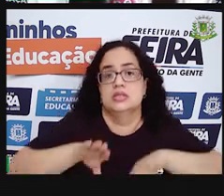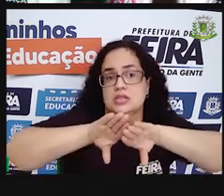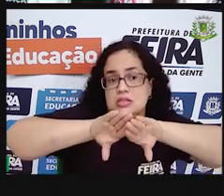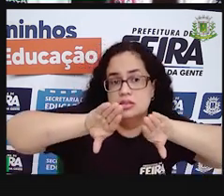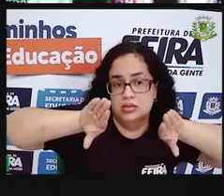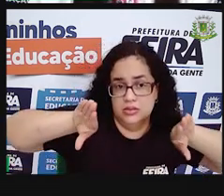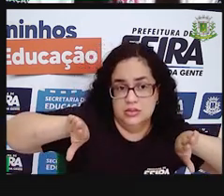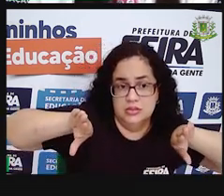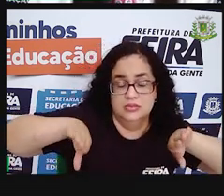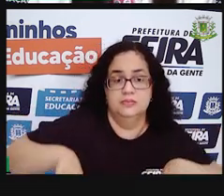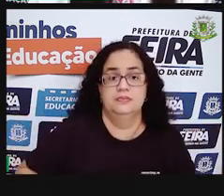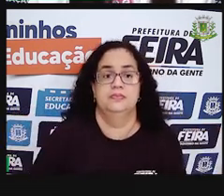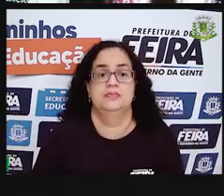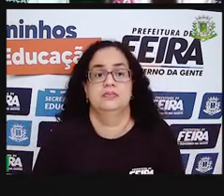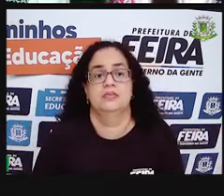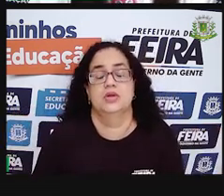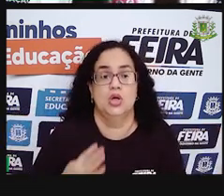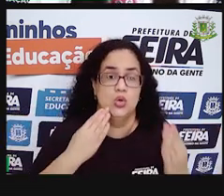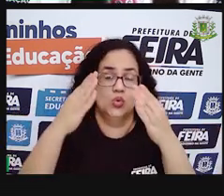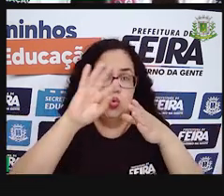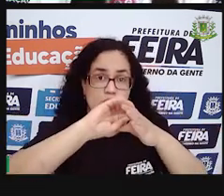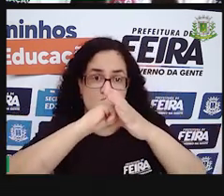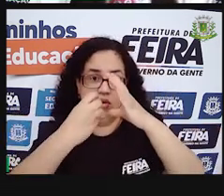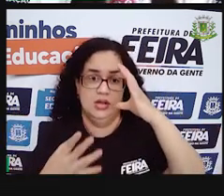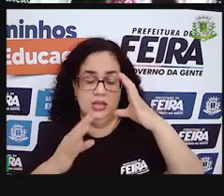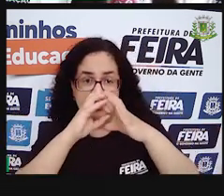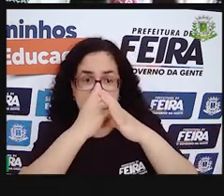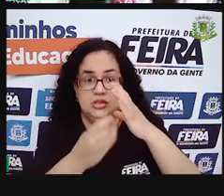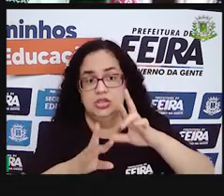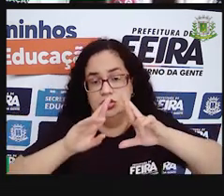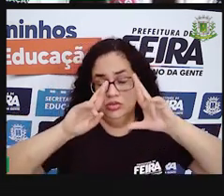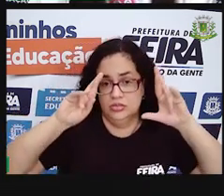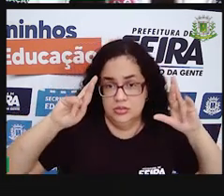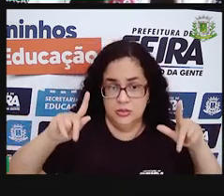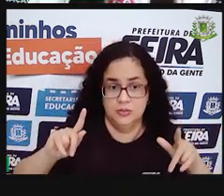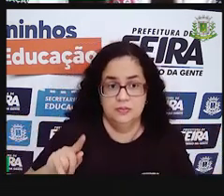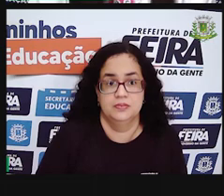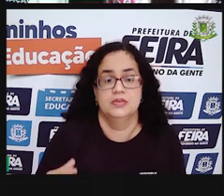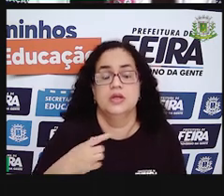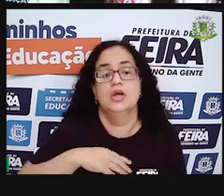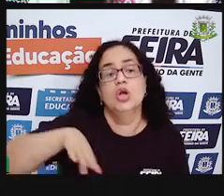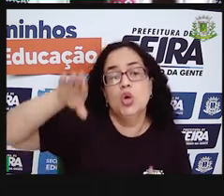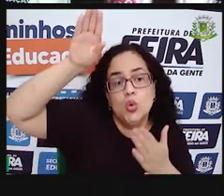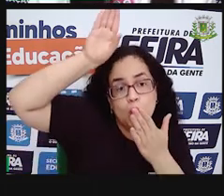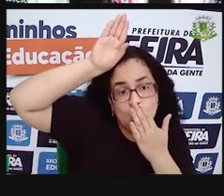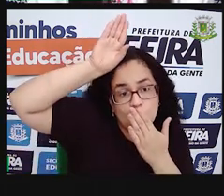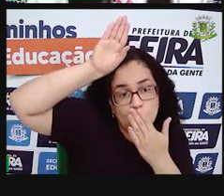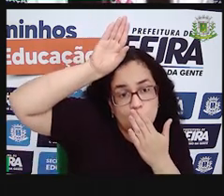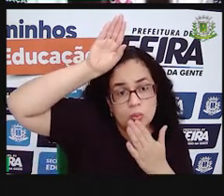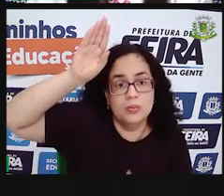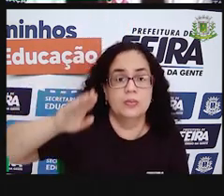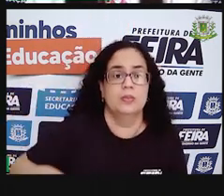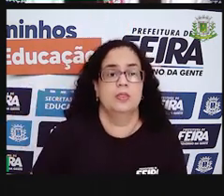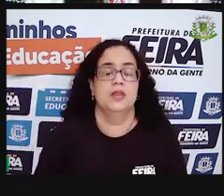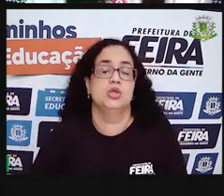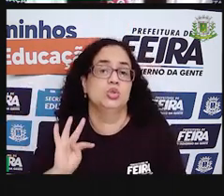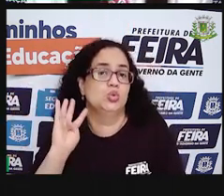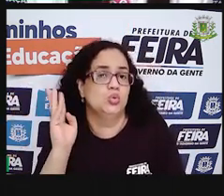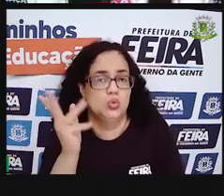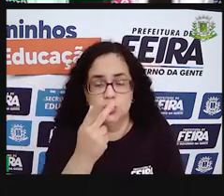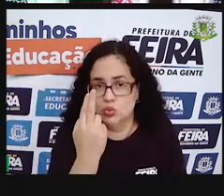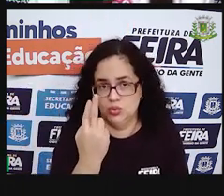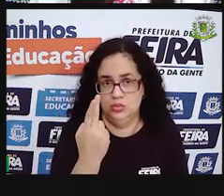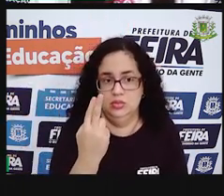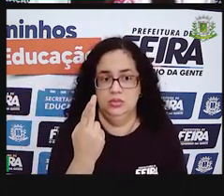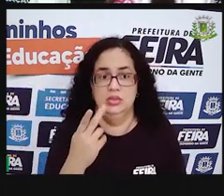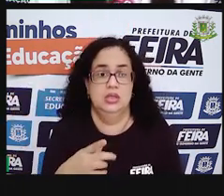separados, grupos distintos, com características distintas. E aí, índio não é, por ser índio, não quer dizer que seja tudo igual,